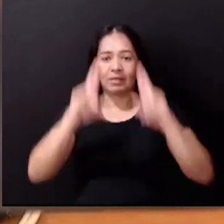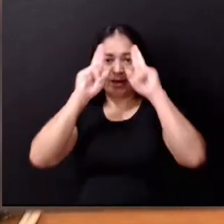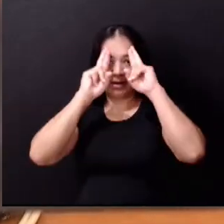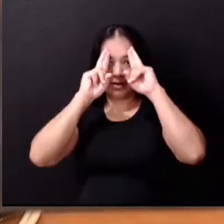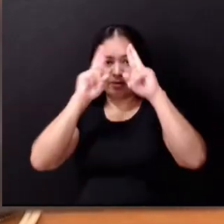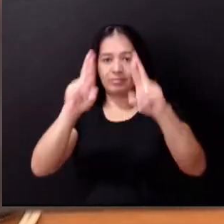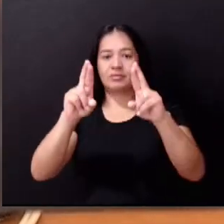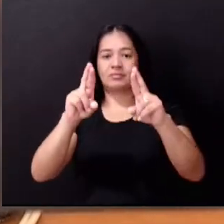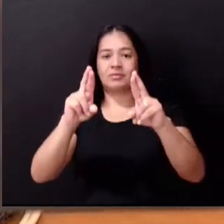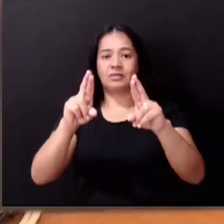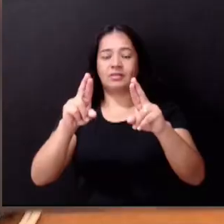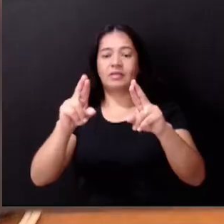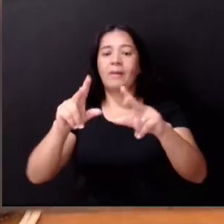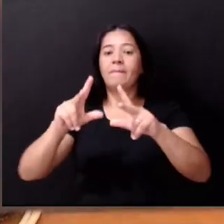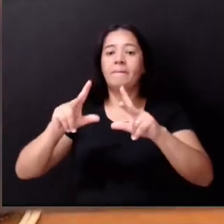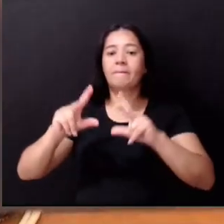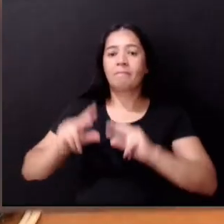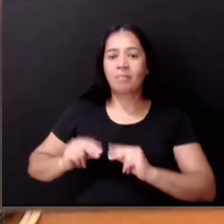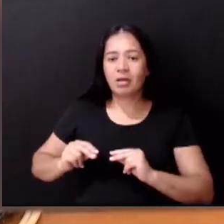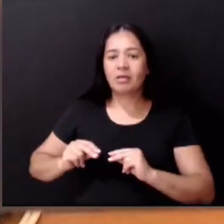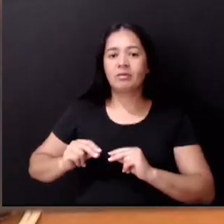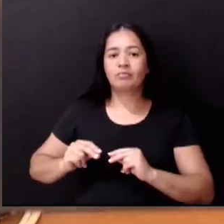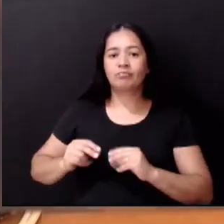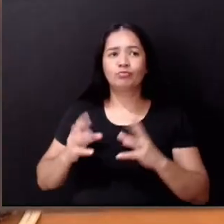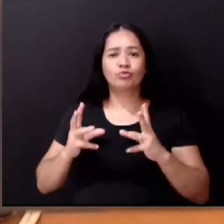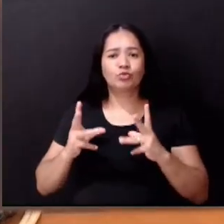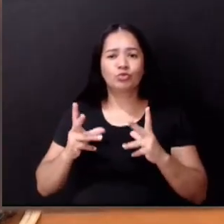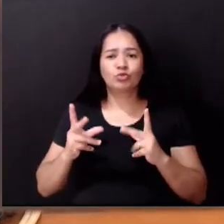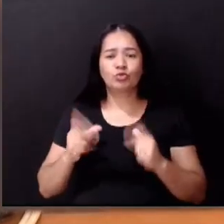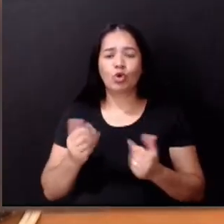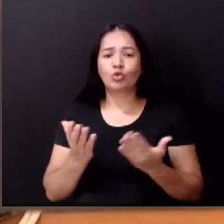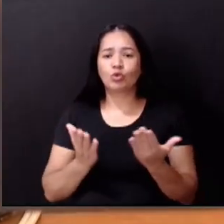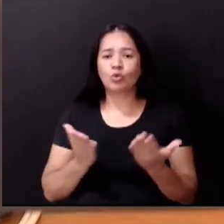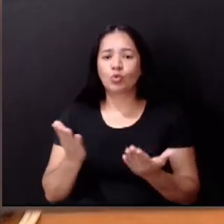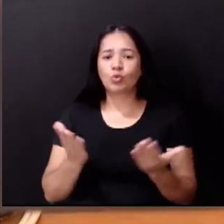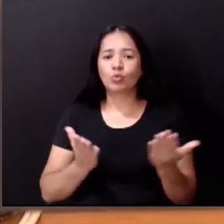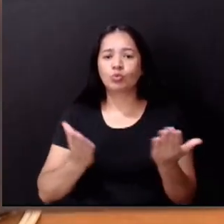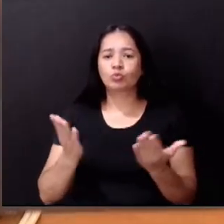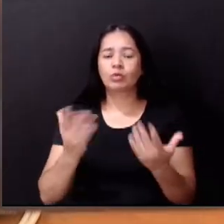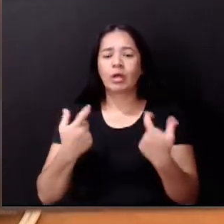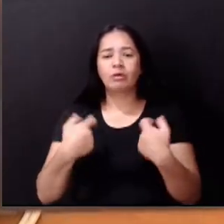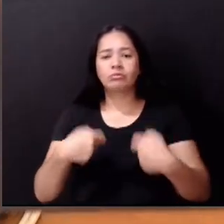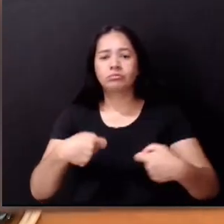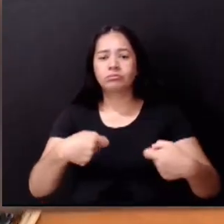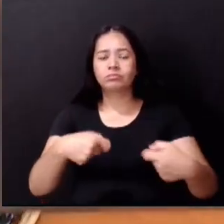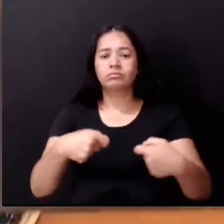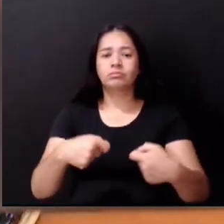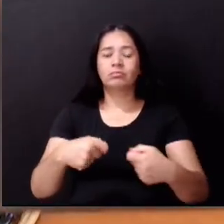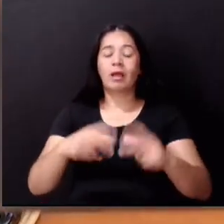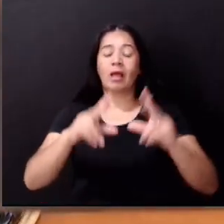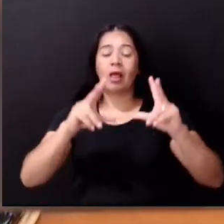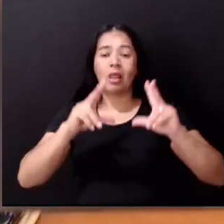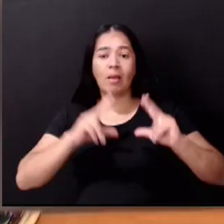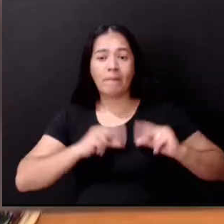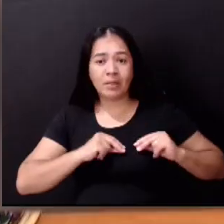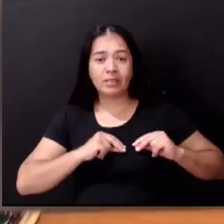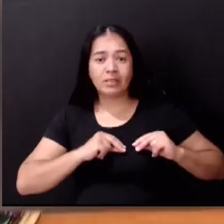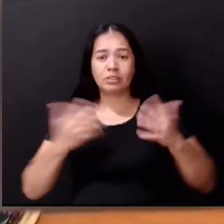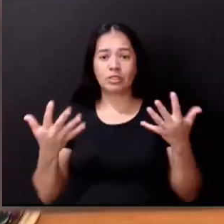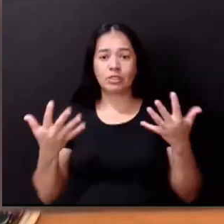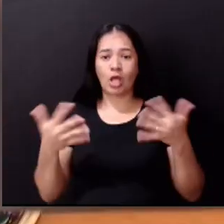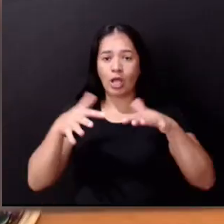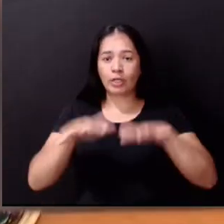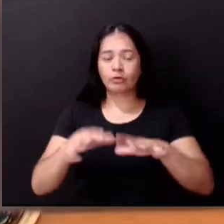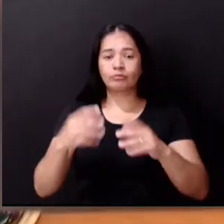merecem todo o tratamento necessário, elas merecem a inclusão necessária. Isso não